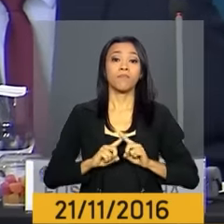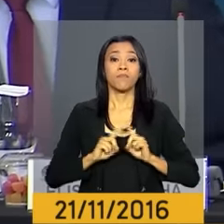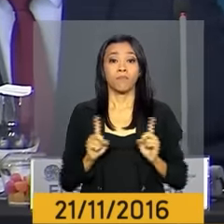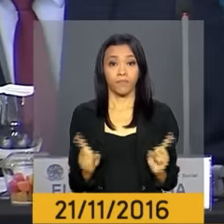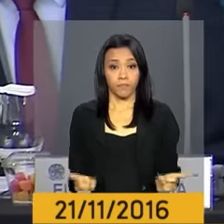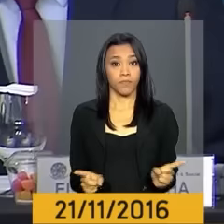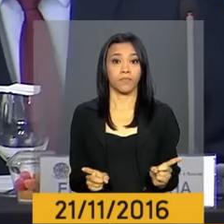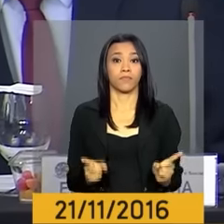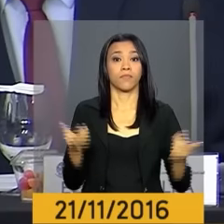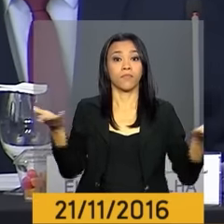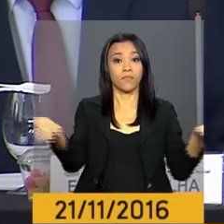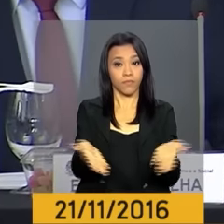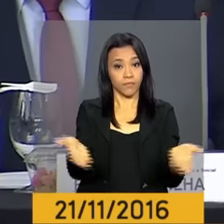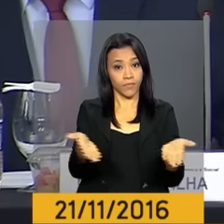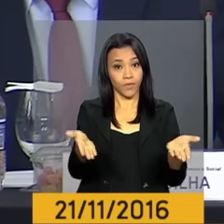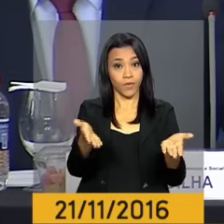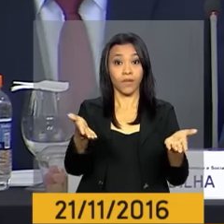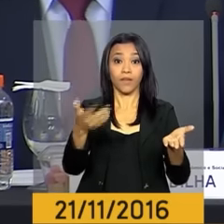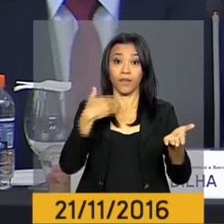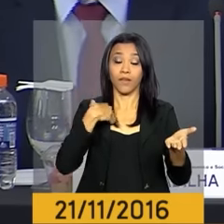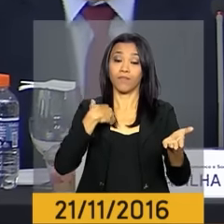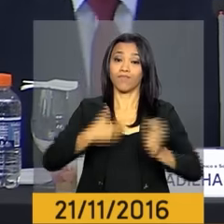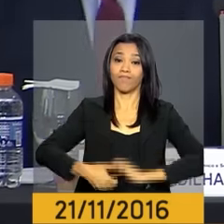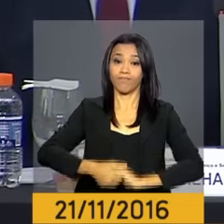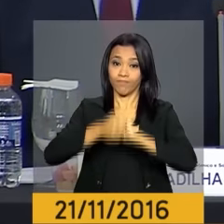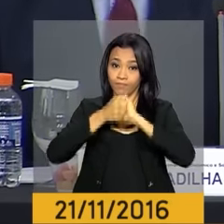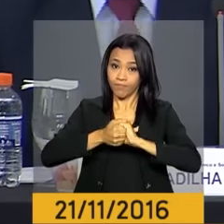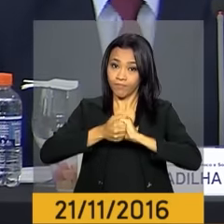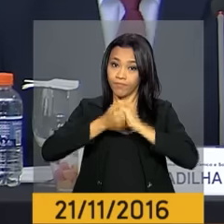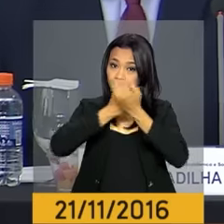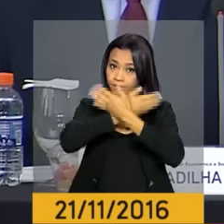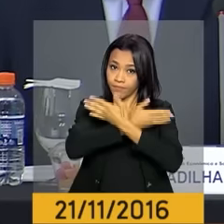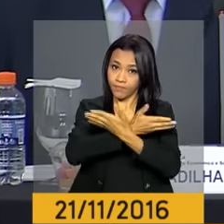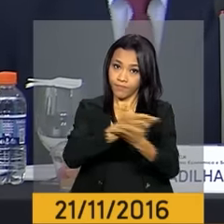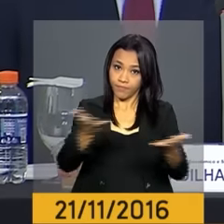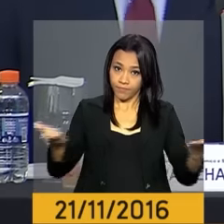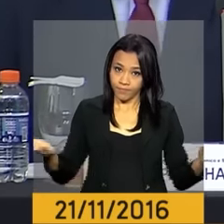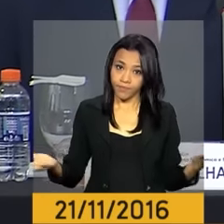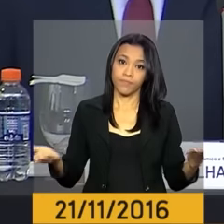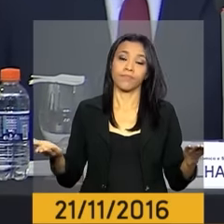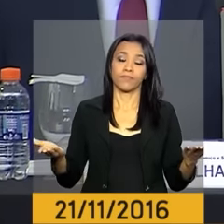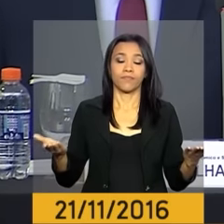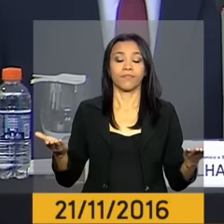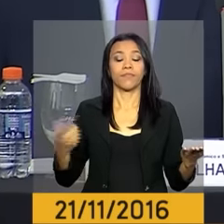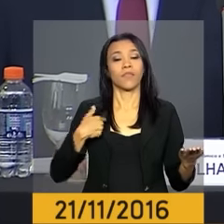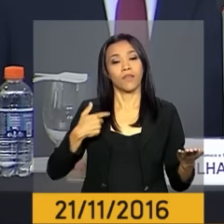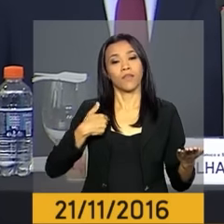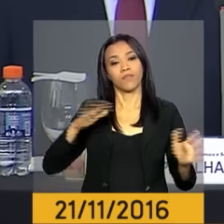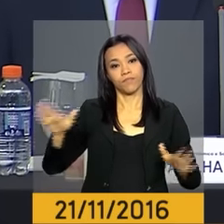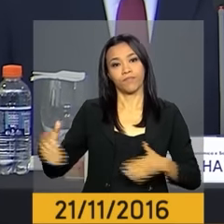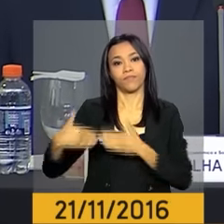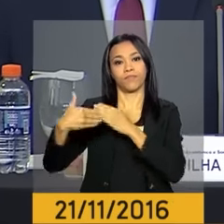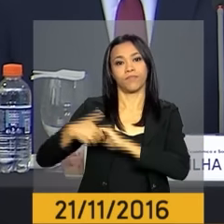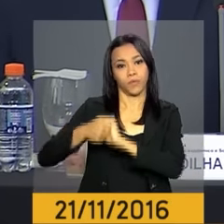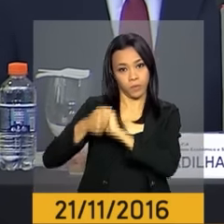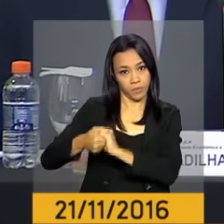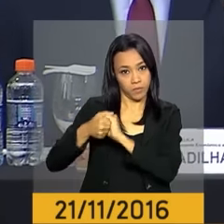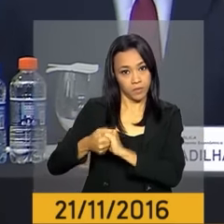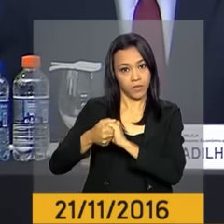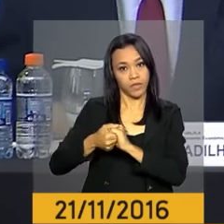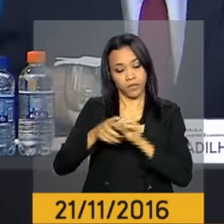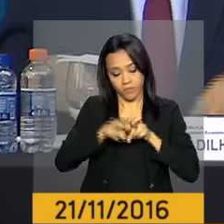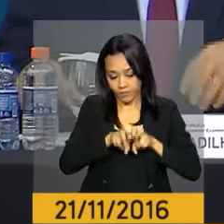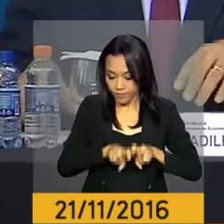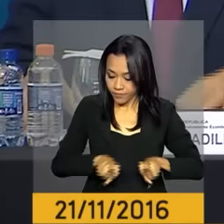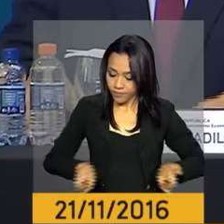mas agora quero fazer um cumprimento coletivo. E ao fazê-lo, naturalmente, cumprimento os membros da